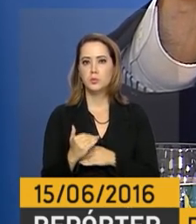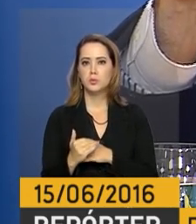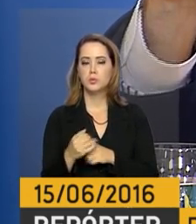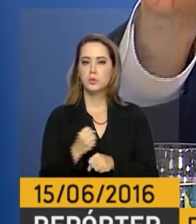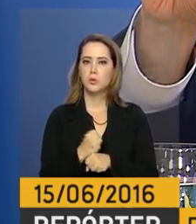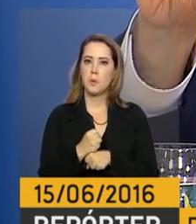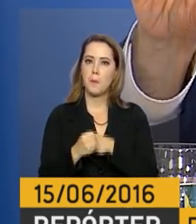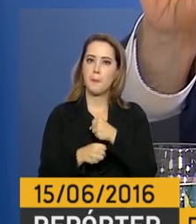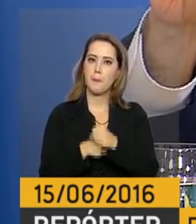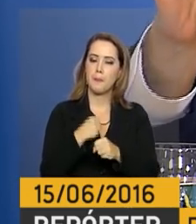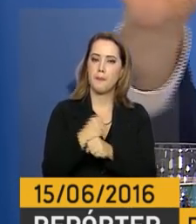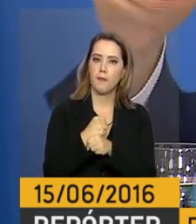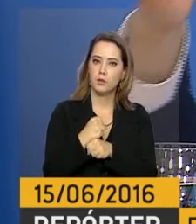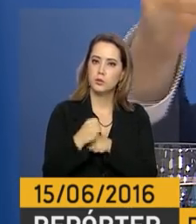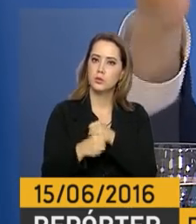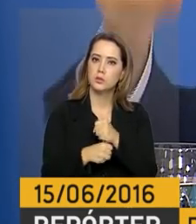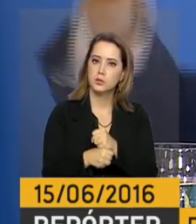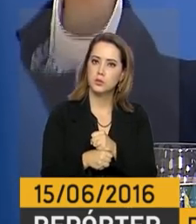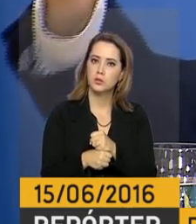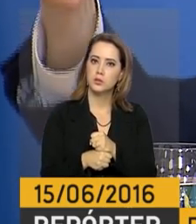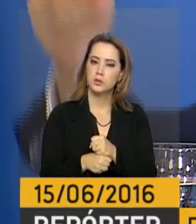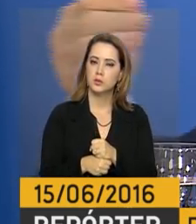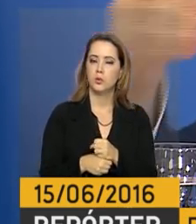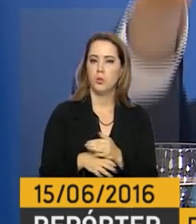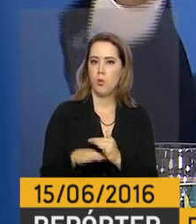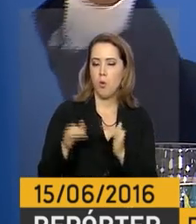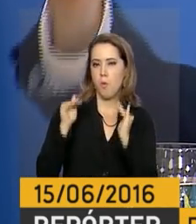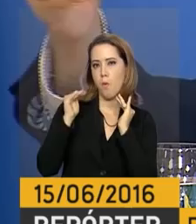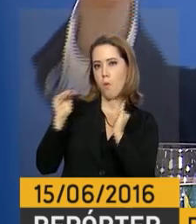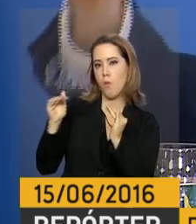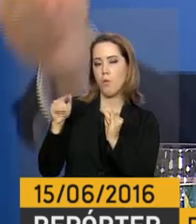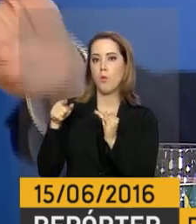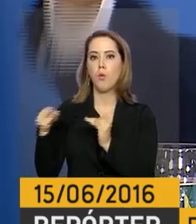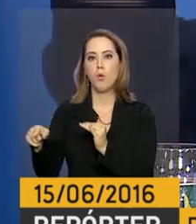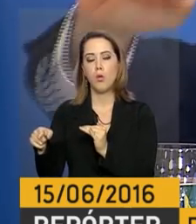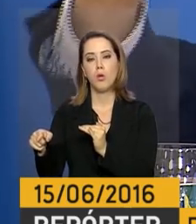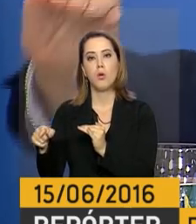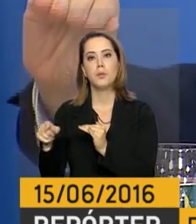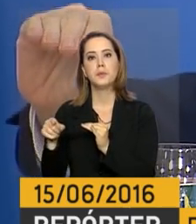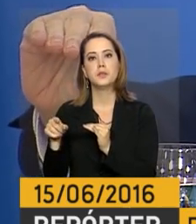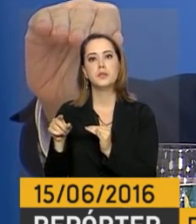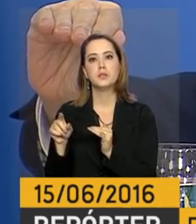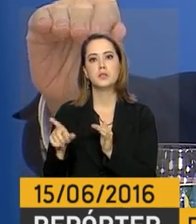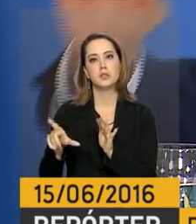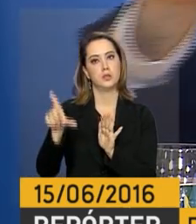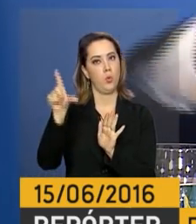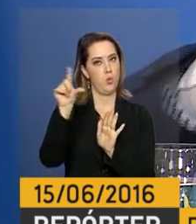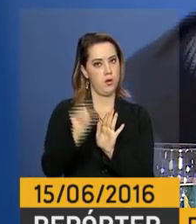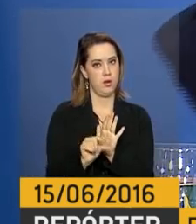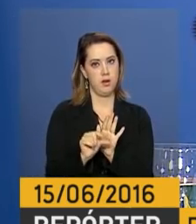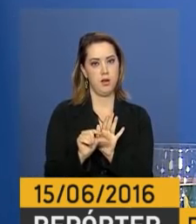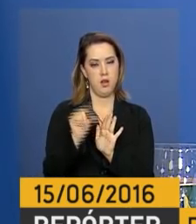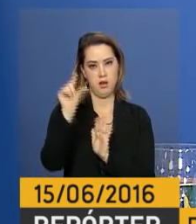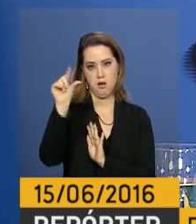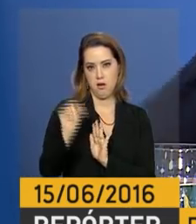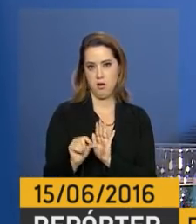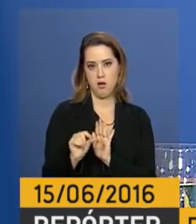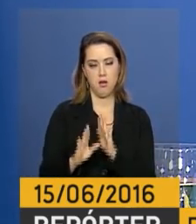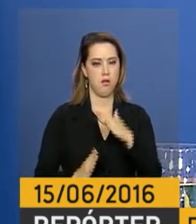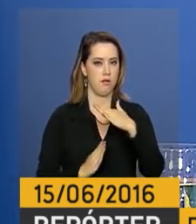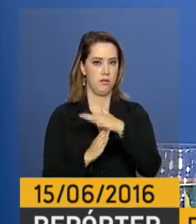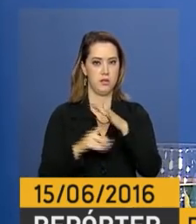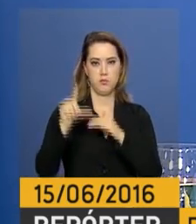ah aplicada eh obedecer a um regime onde o limite mínimo que hoje está